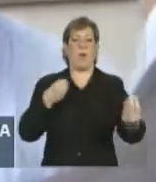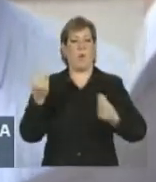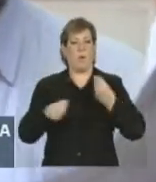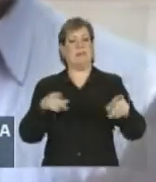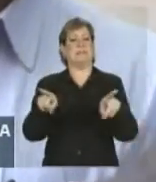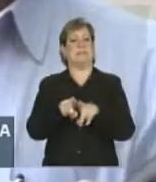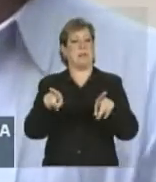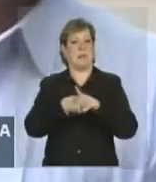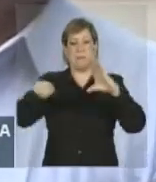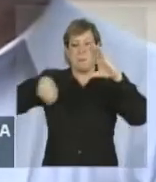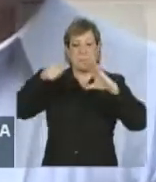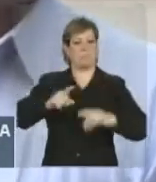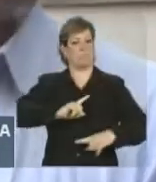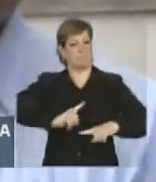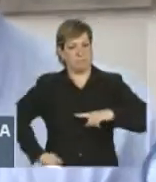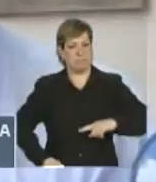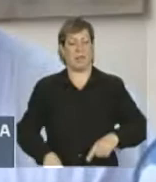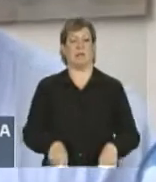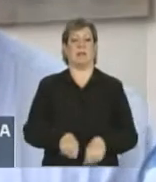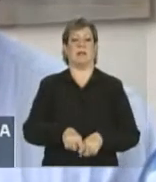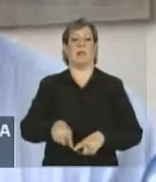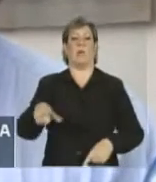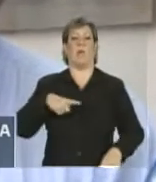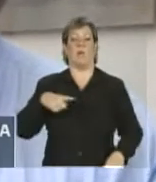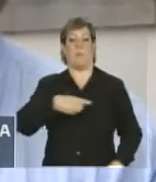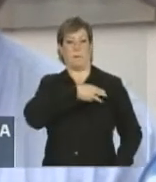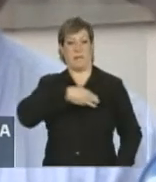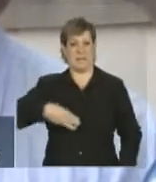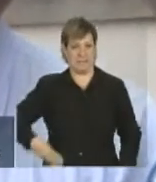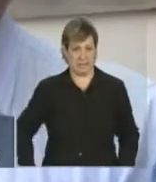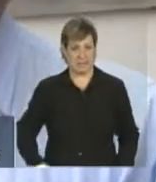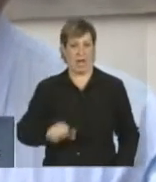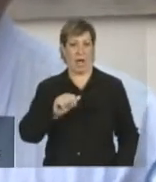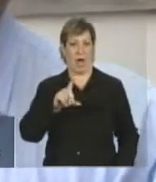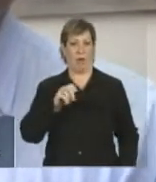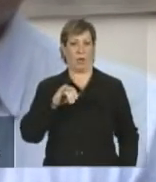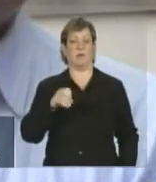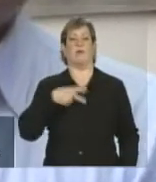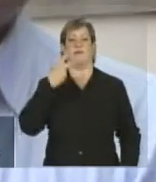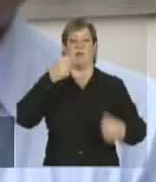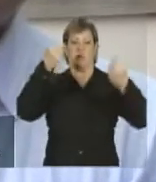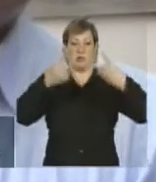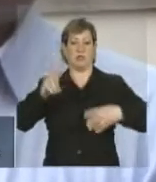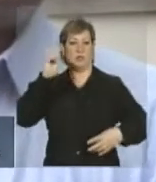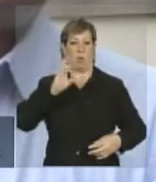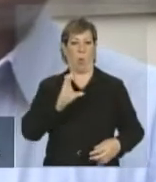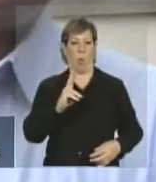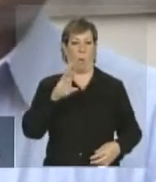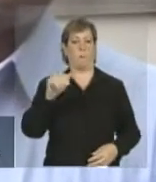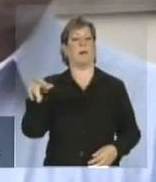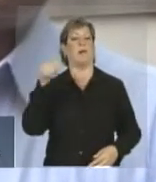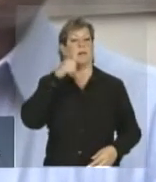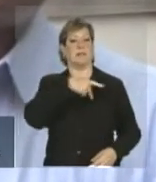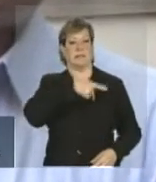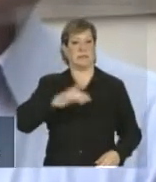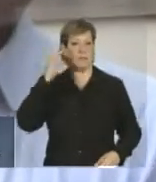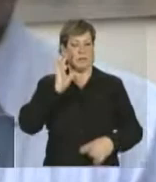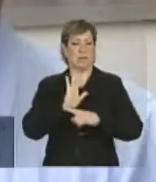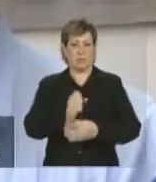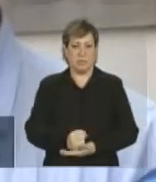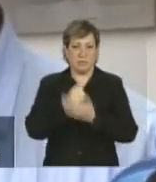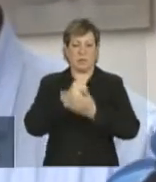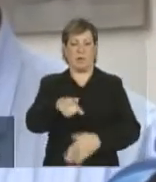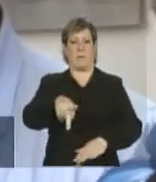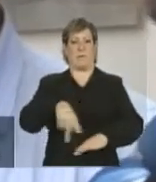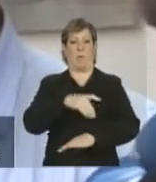à imprensa. O ministro da Educação, Aloysio Mercadante, disse que sobre Cuba, Dilma teria defendido o apoio ao país,